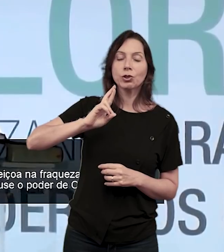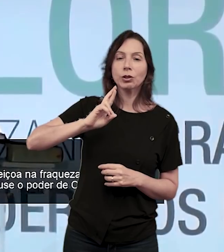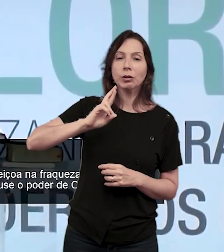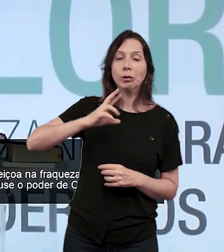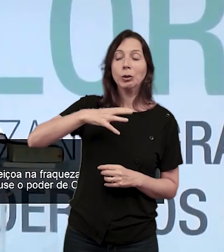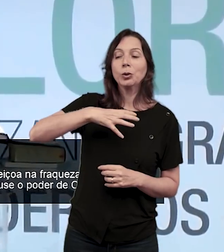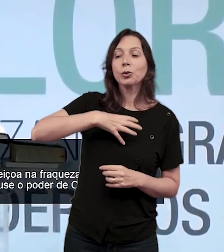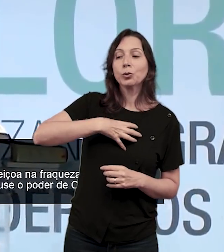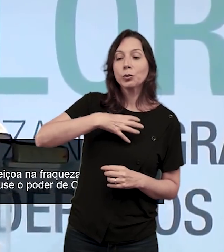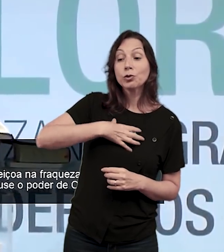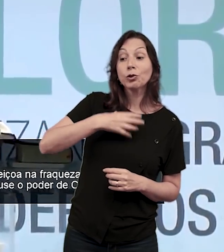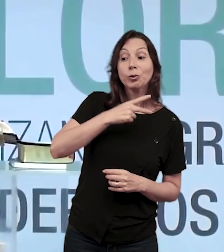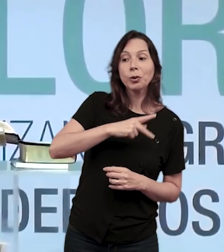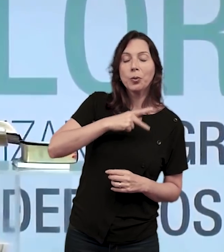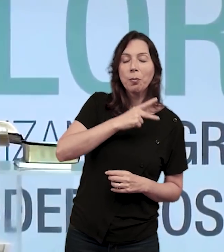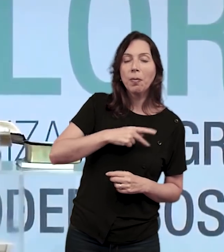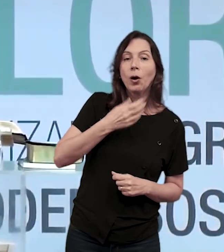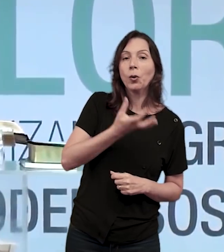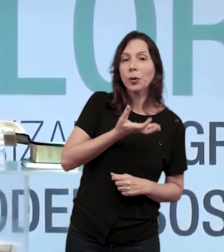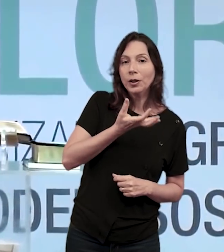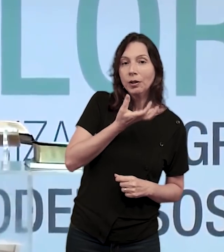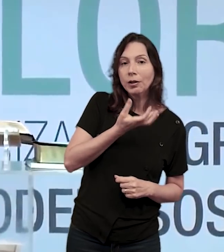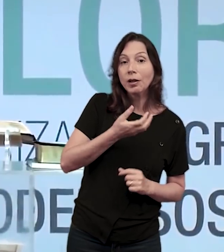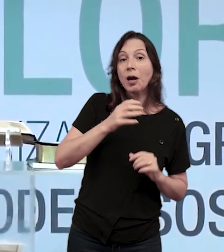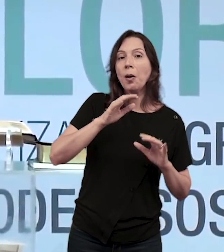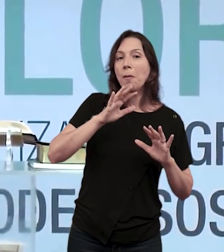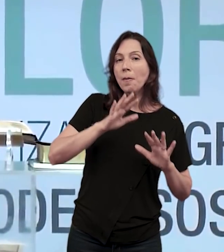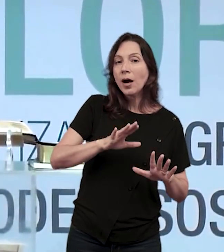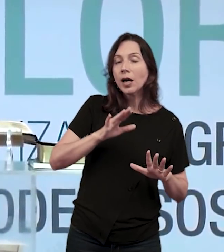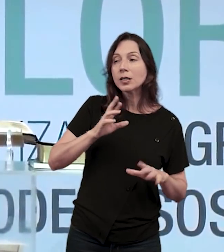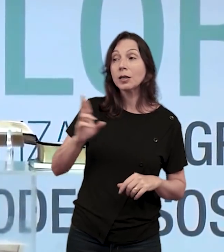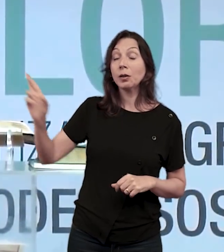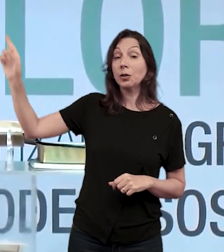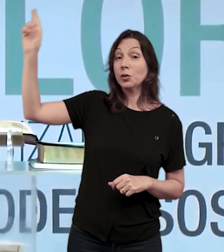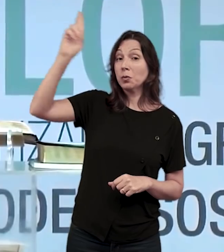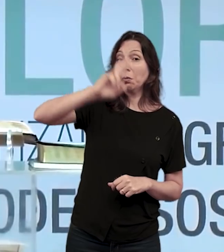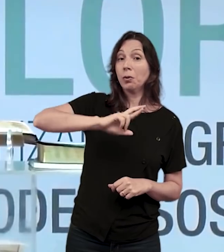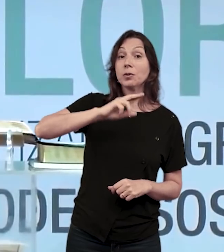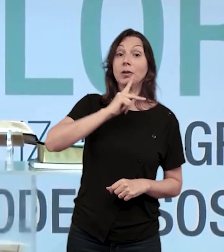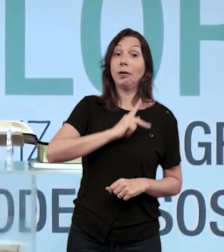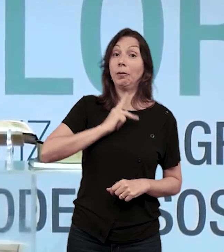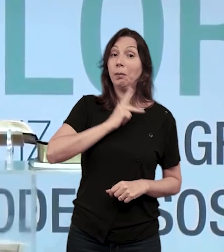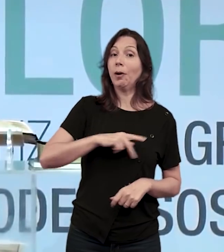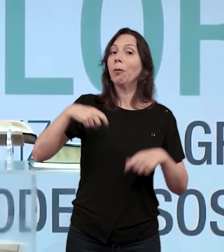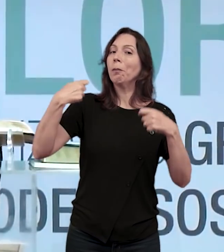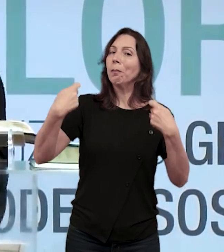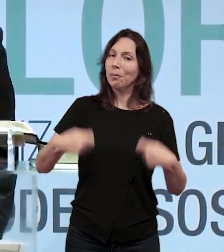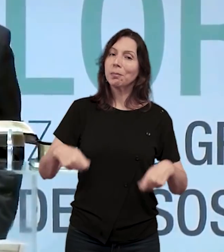que ele esperava, mas Deus dá a resposta que ele precisava.